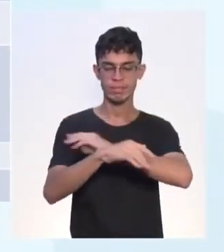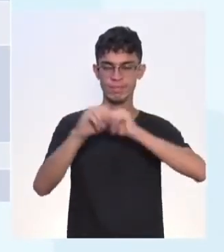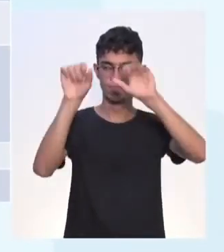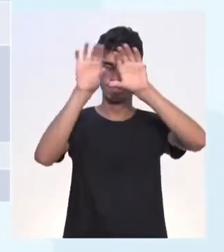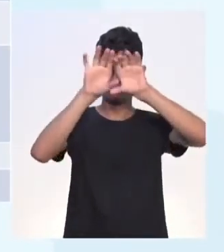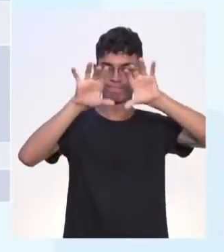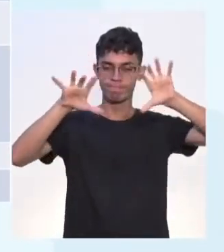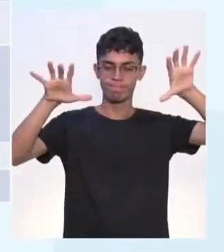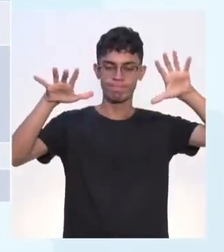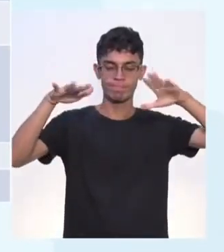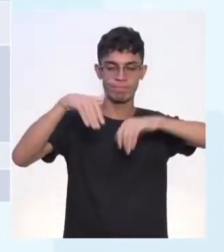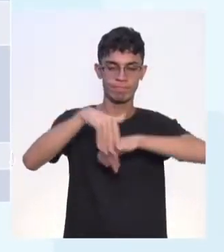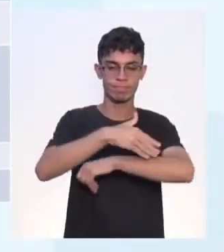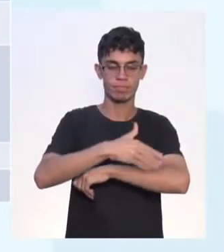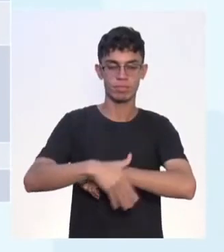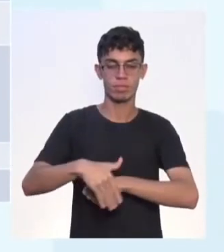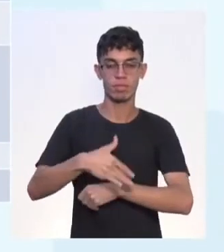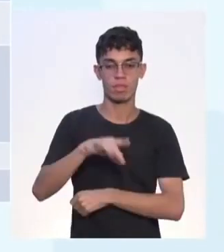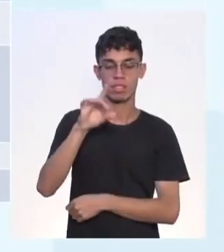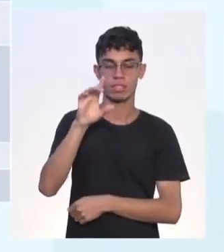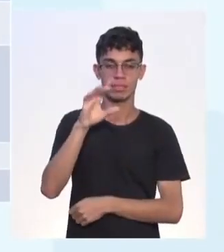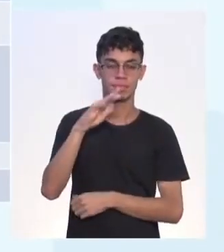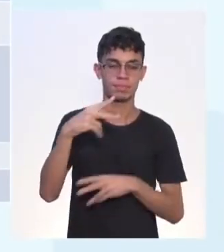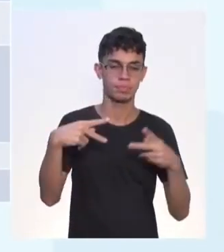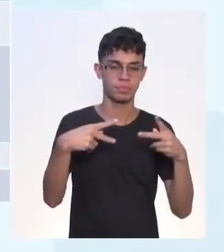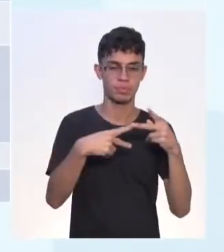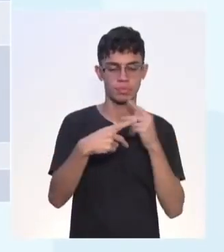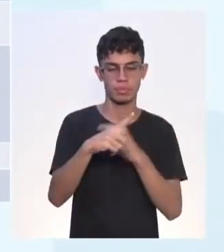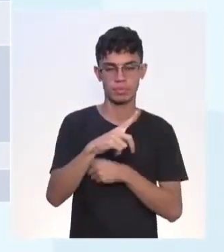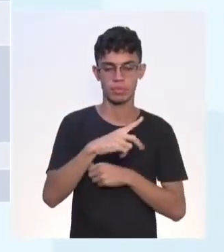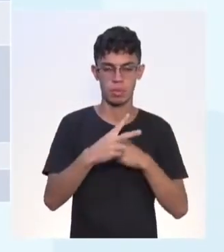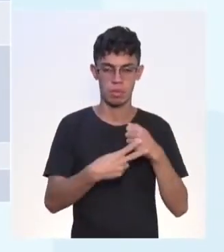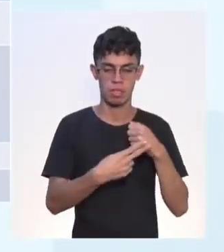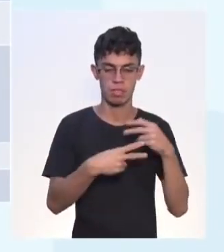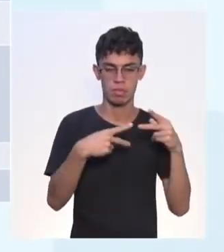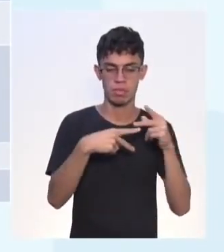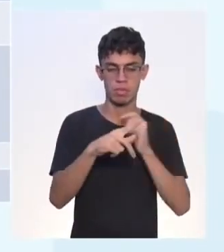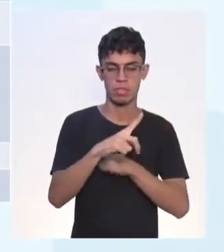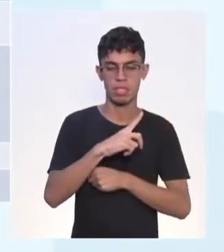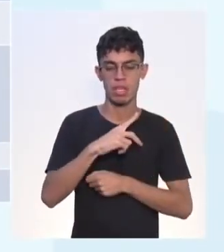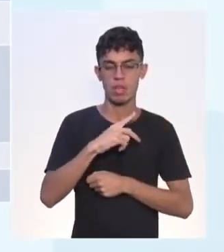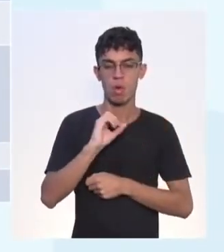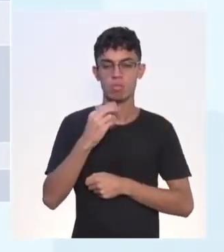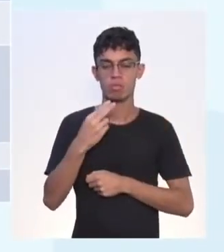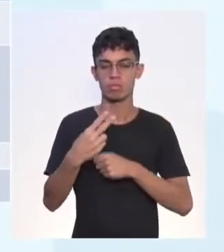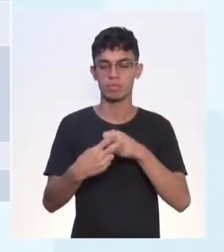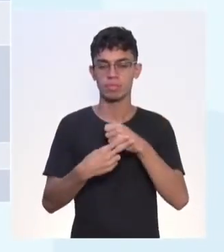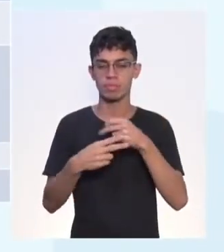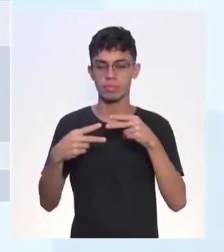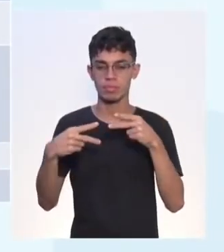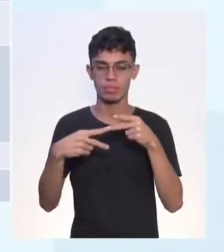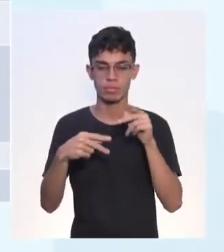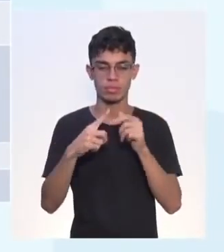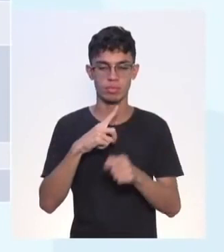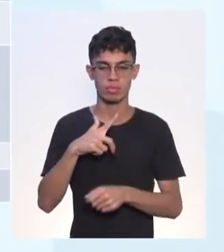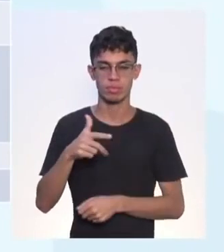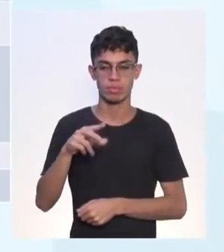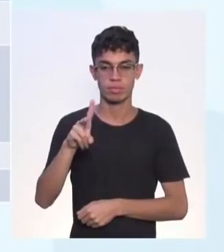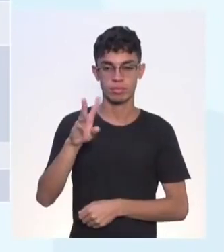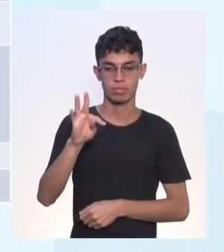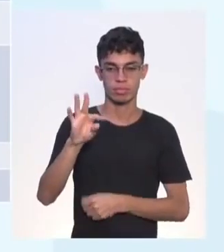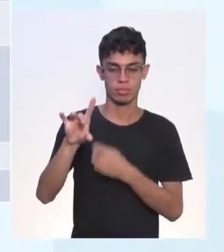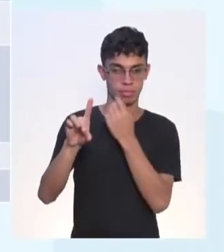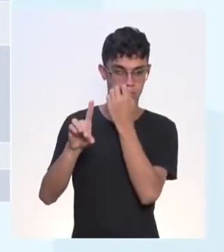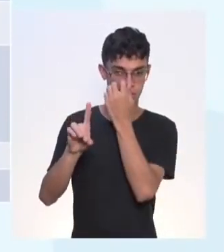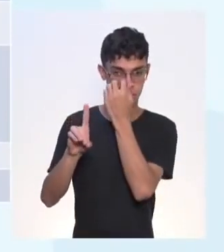E aí seria transitivo direto ou indireto? Colocaram como VTD. Seria VTD, VTD também. A poeira isso. forma